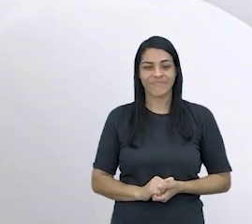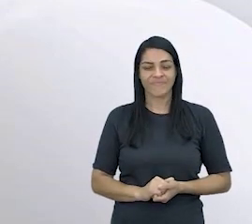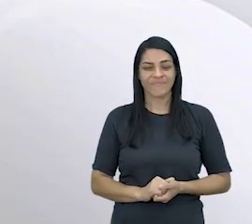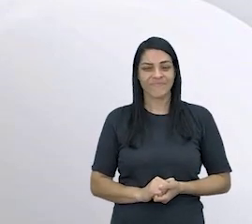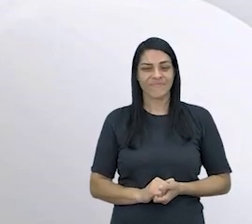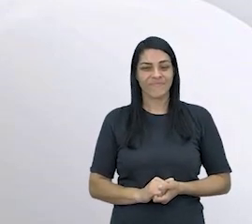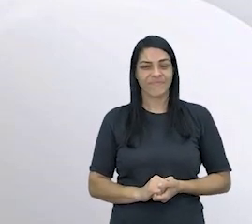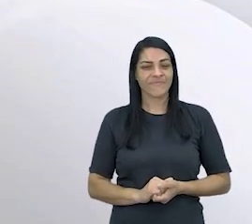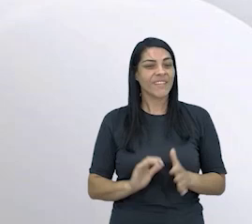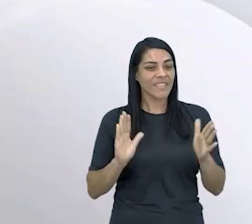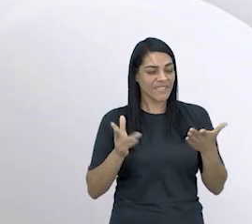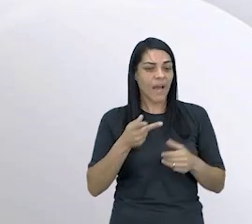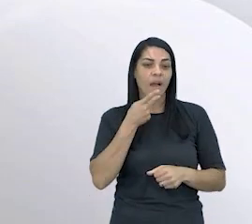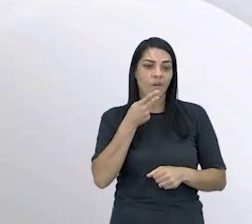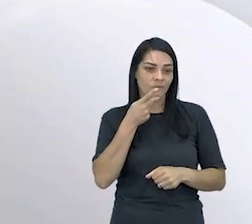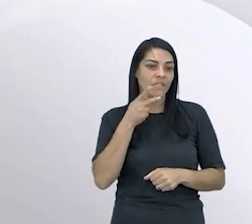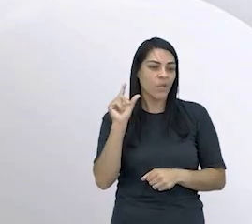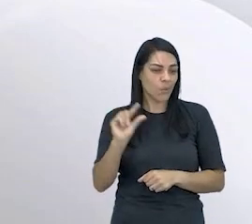Poxa, a gente já falou um pouquinho